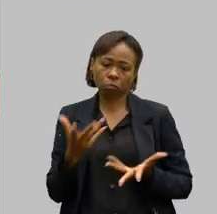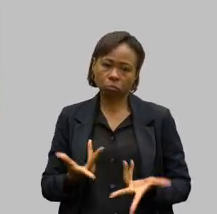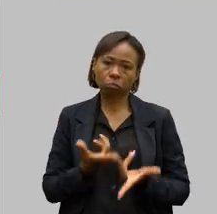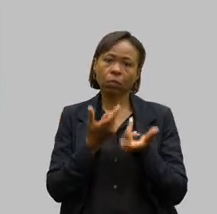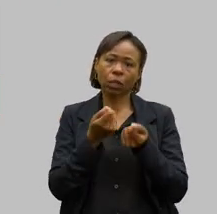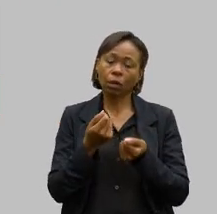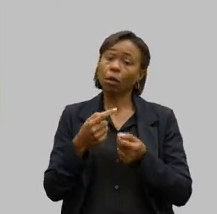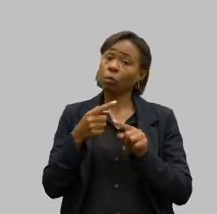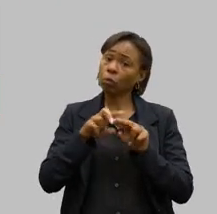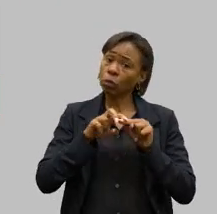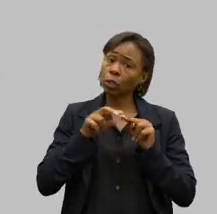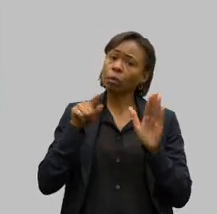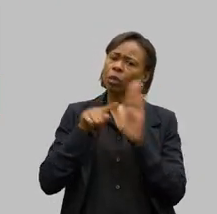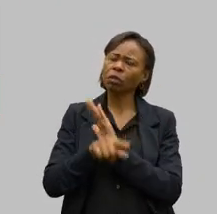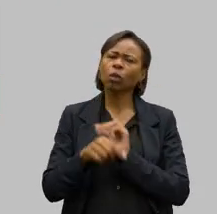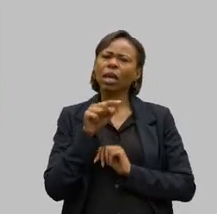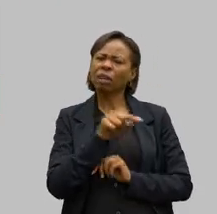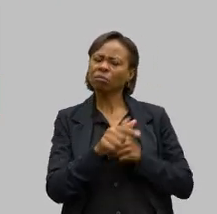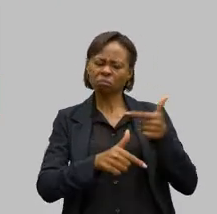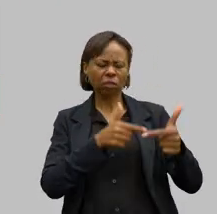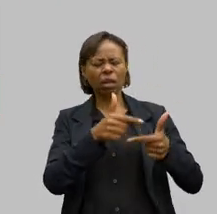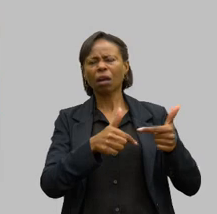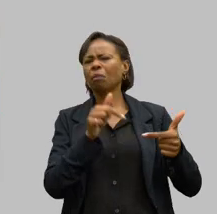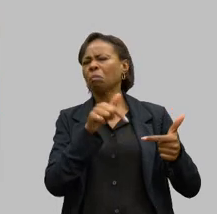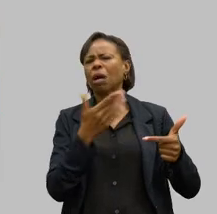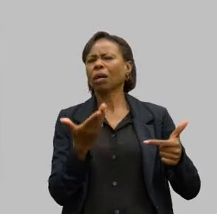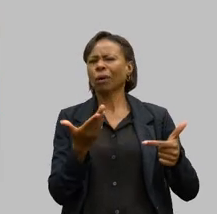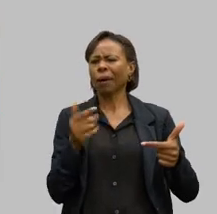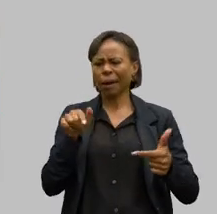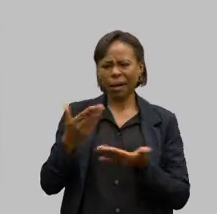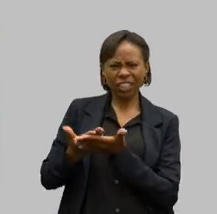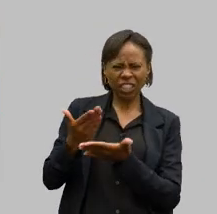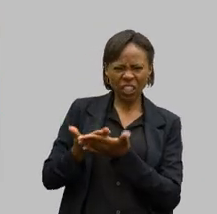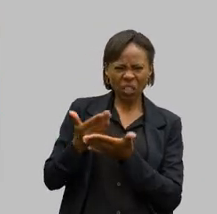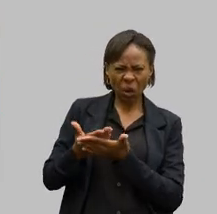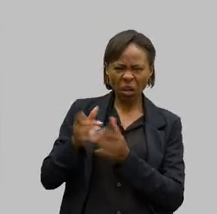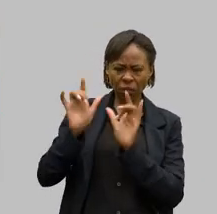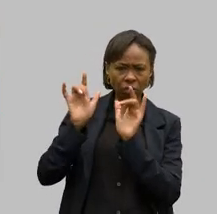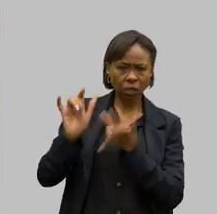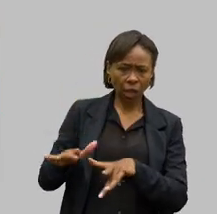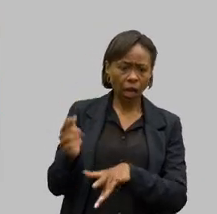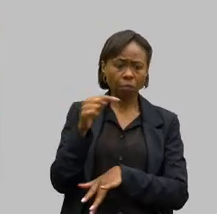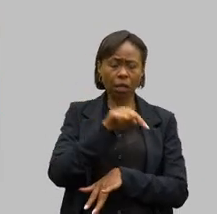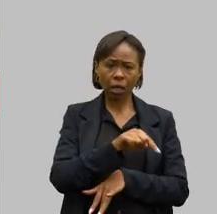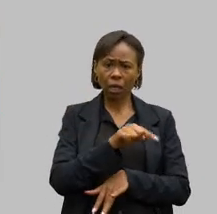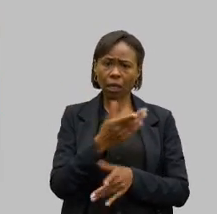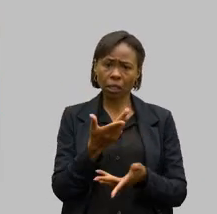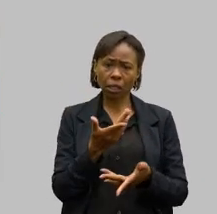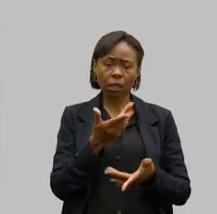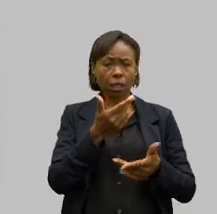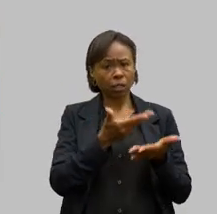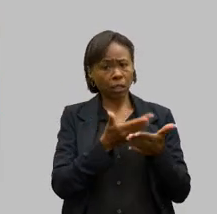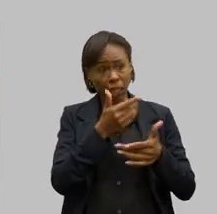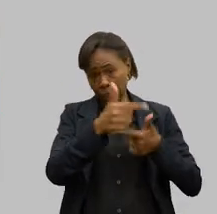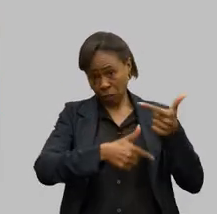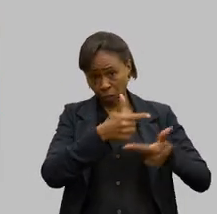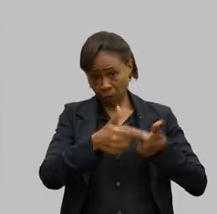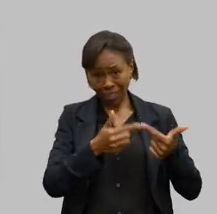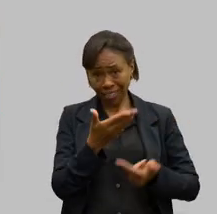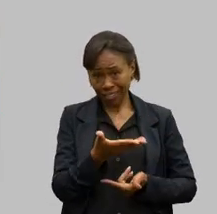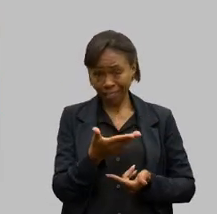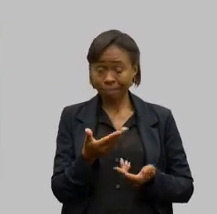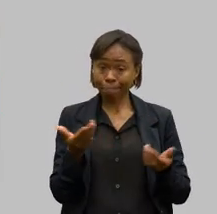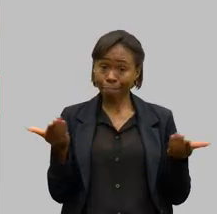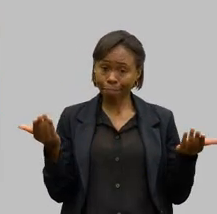questionamento de que trabalho é esse que nós temos que abrir mão de mais tempo do estudante dentro da escola, permitindo que ele saia para trabalhar.